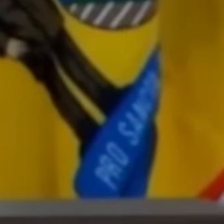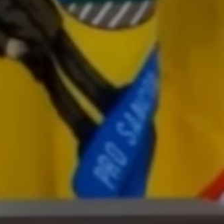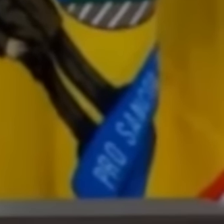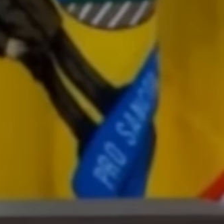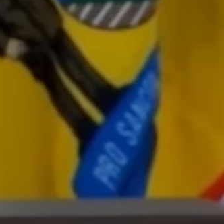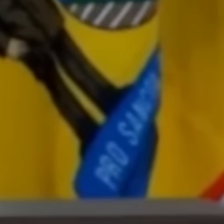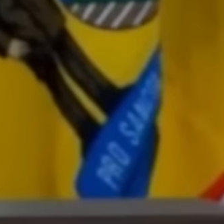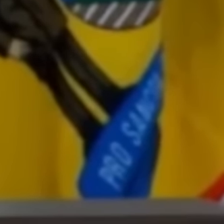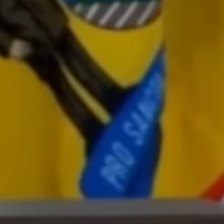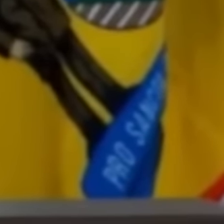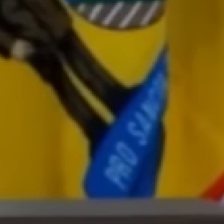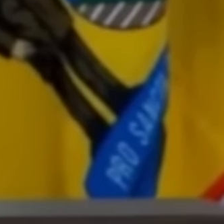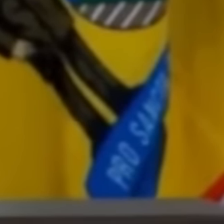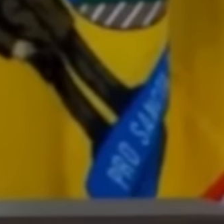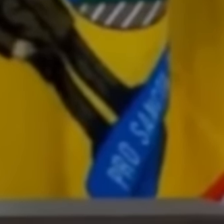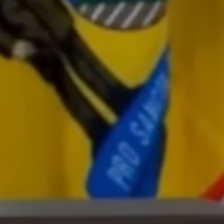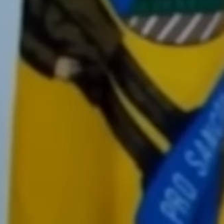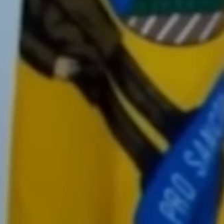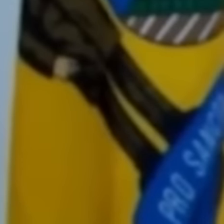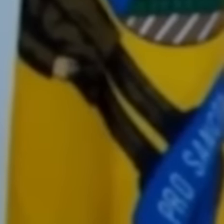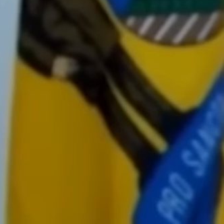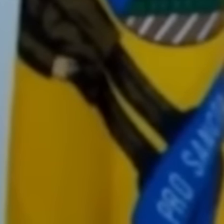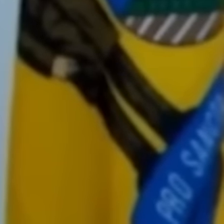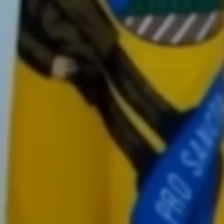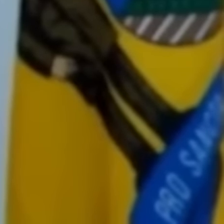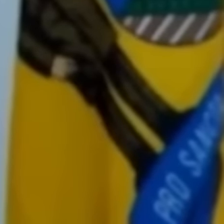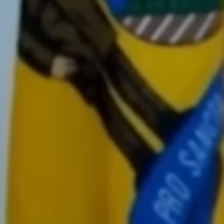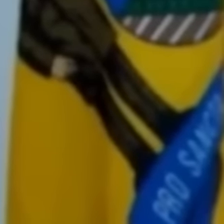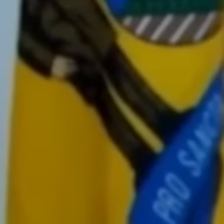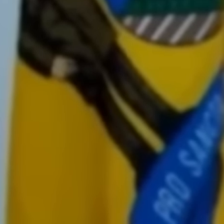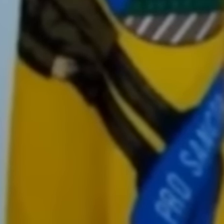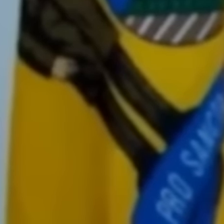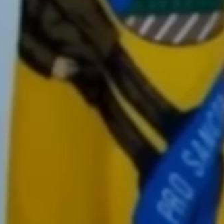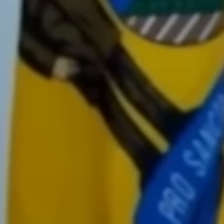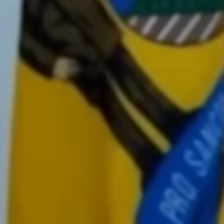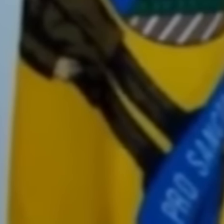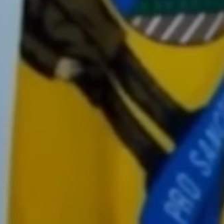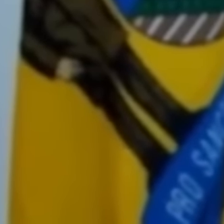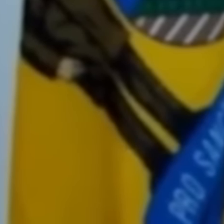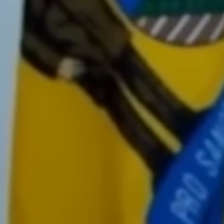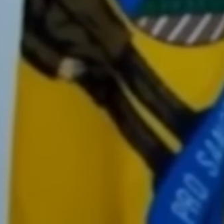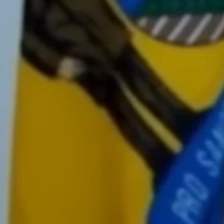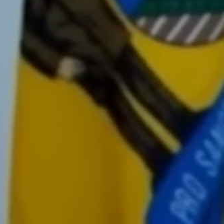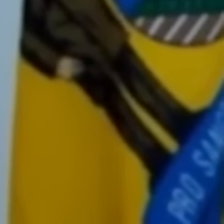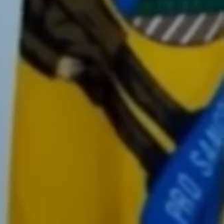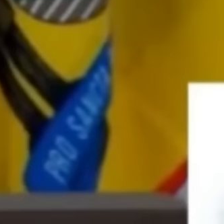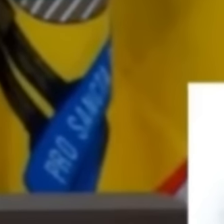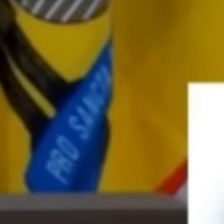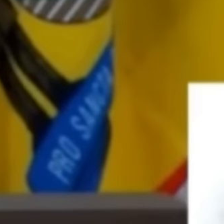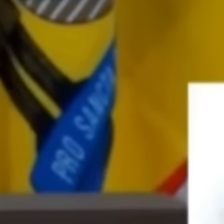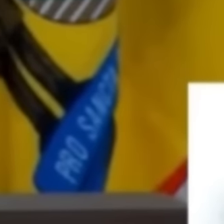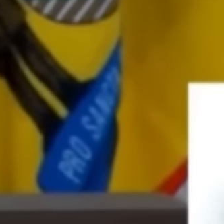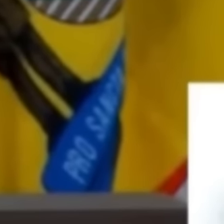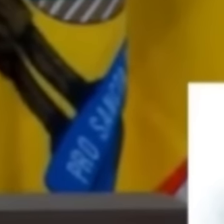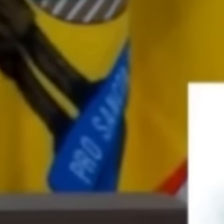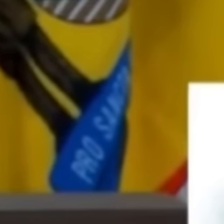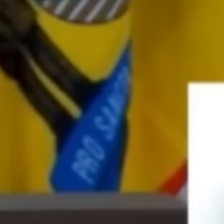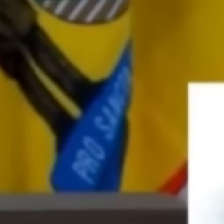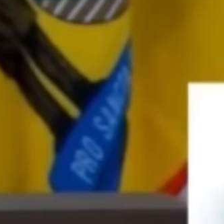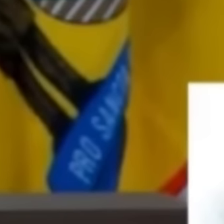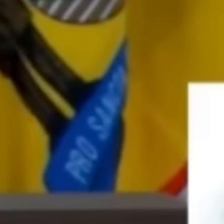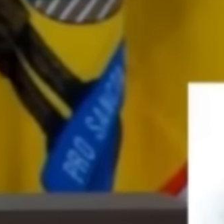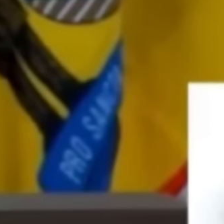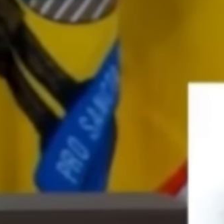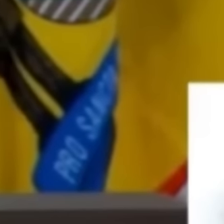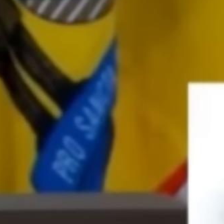dessa palavra, mas não a fazem cumprir na prática. É importante mencionar também que a esquerda é uma amante de Paulo Freire. Faz muito jus o Brasil ter